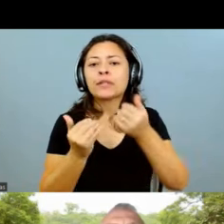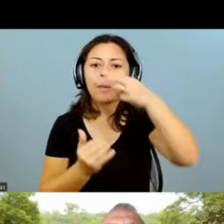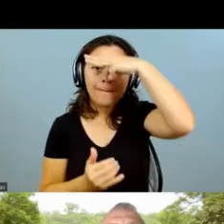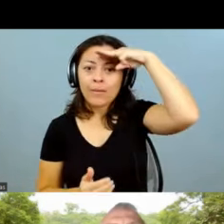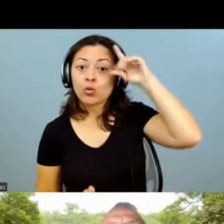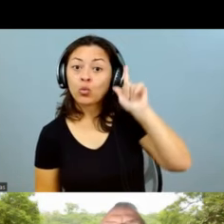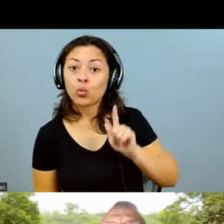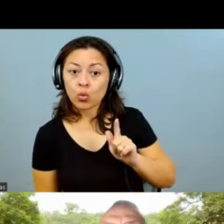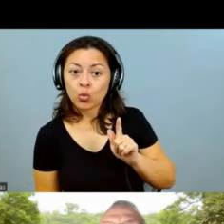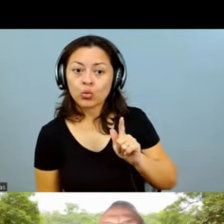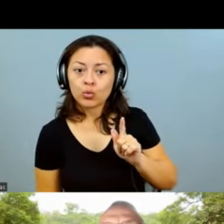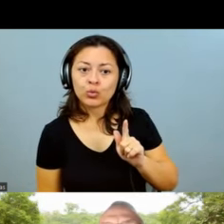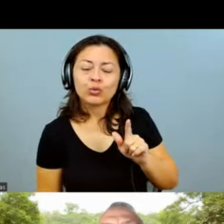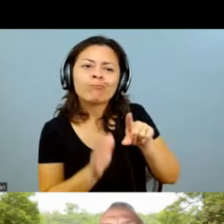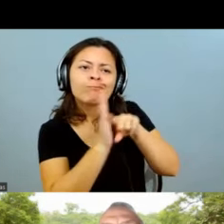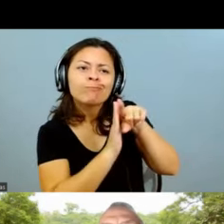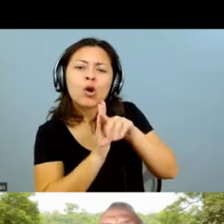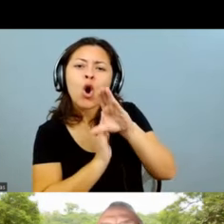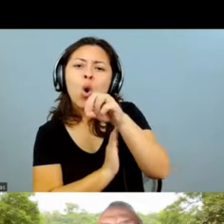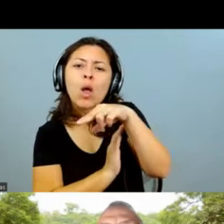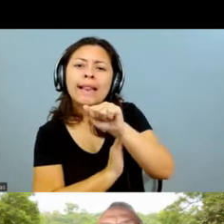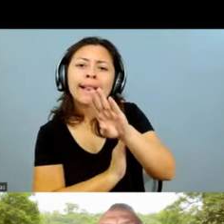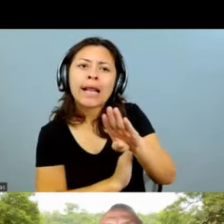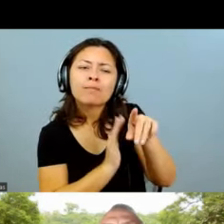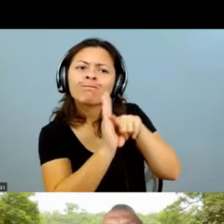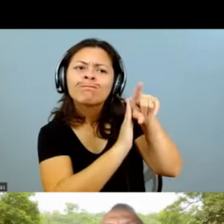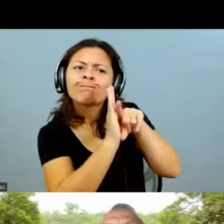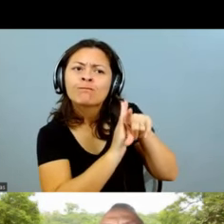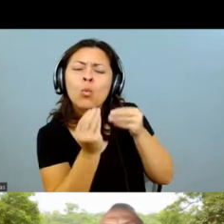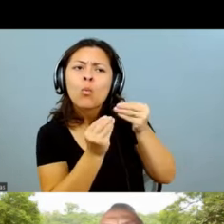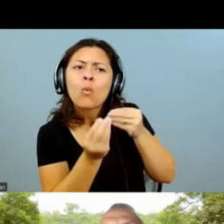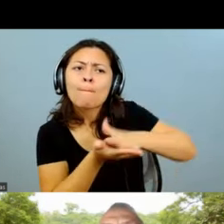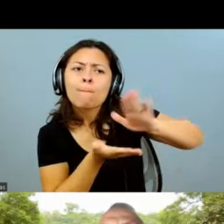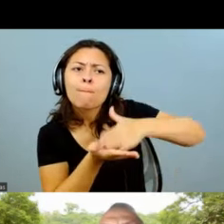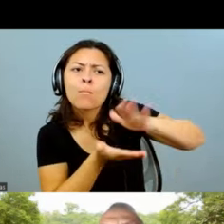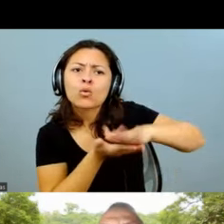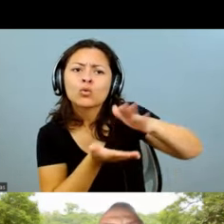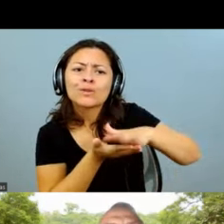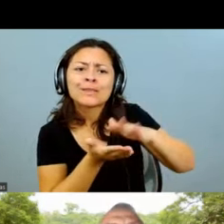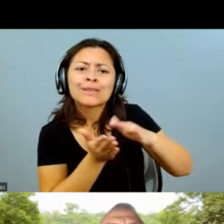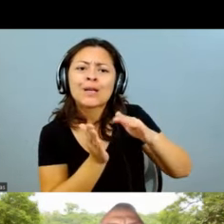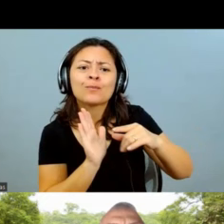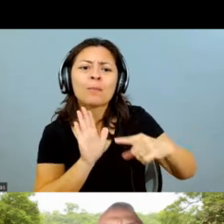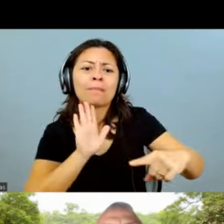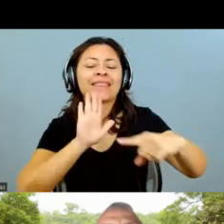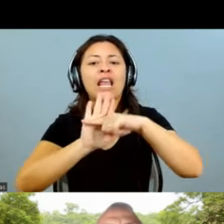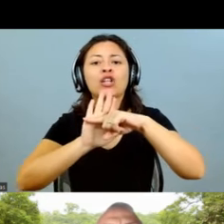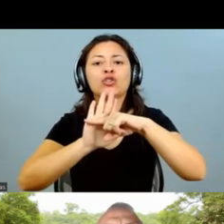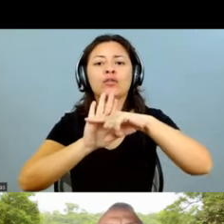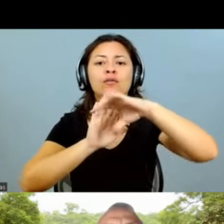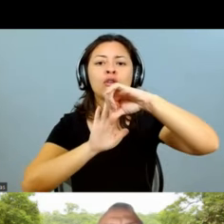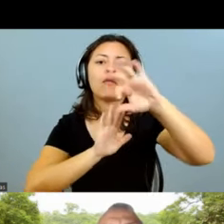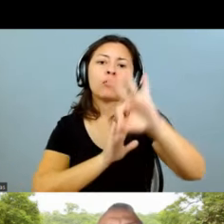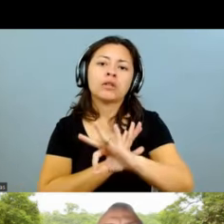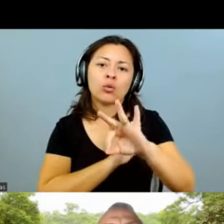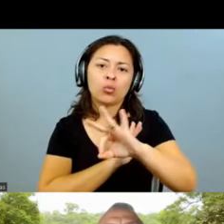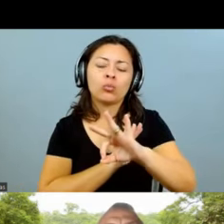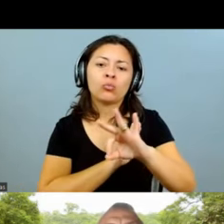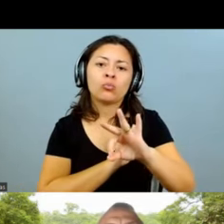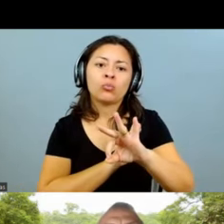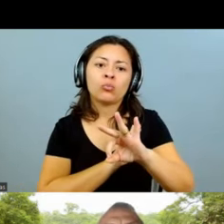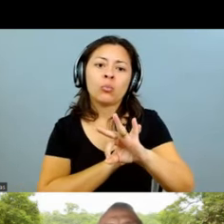fez com que a Conab revisasse a sua Estimativa de produção em menos 99% partindo de uma Estimativa de